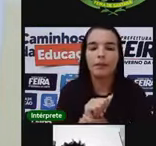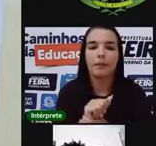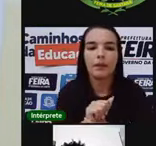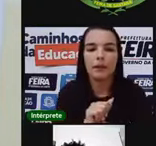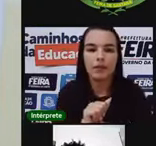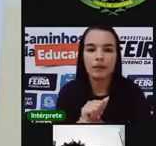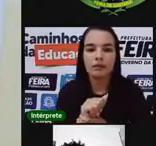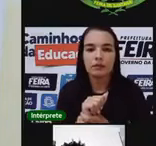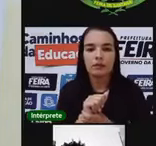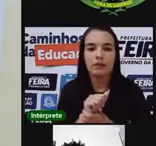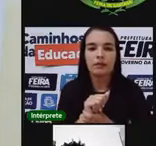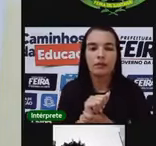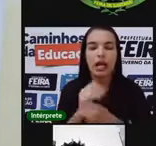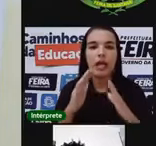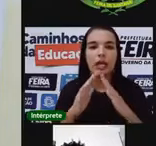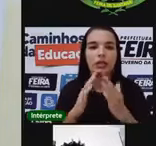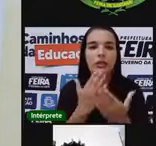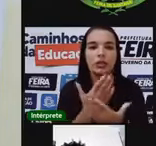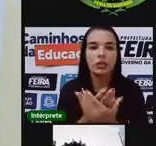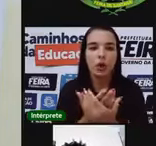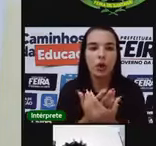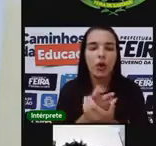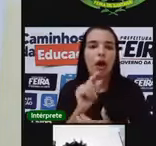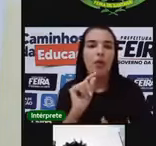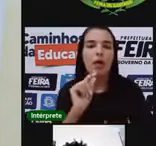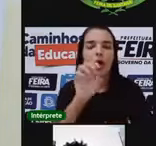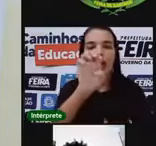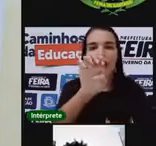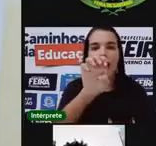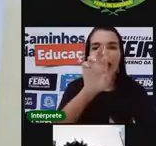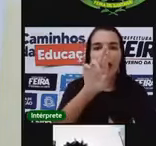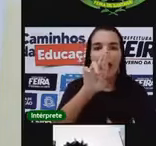que estamos com a escola Ernestina Carneiro,